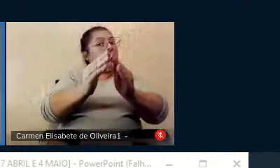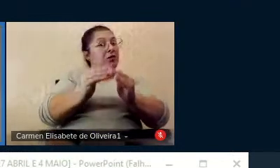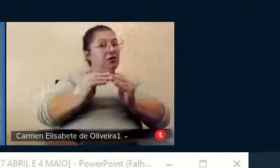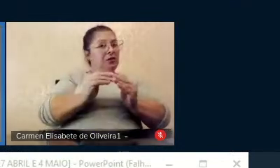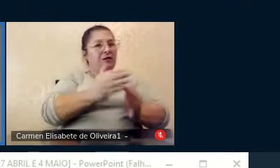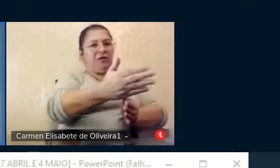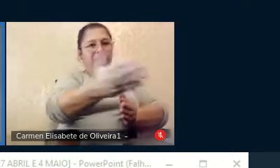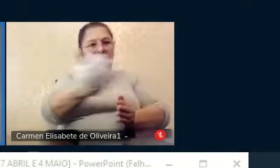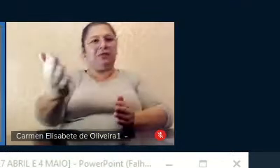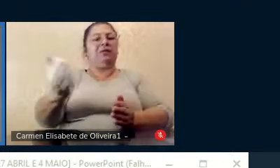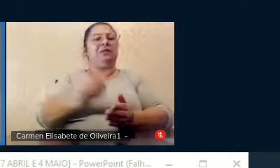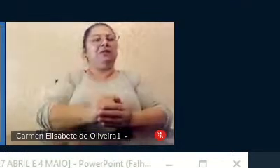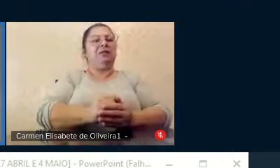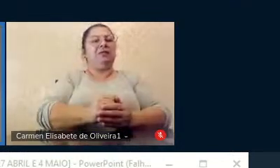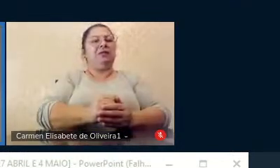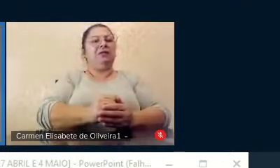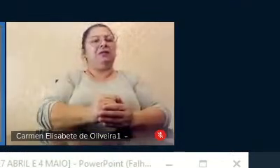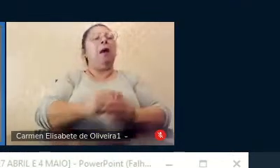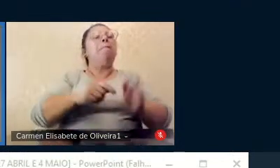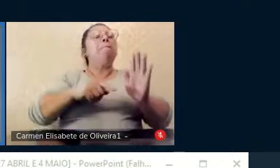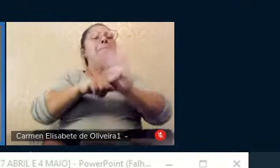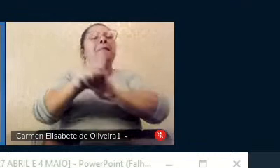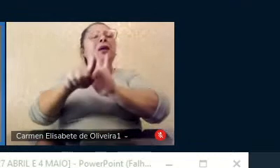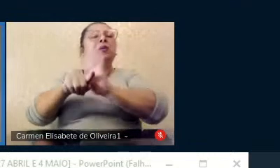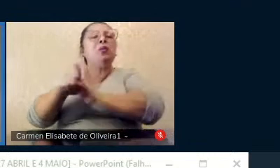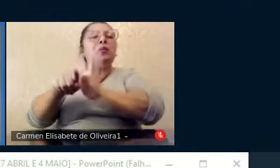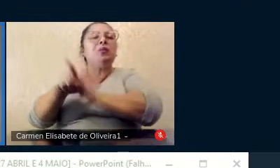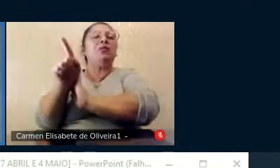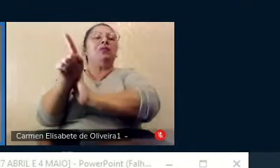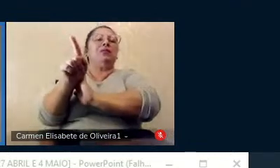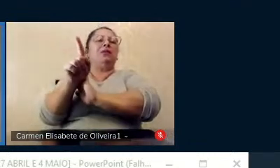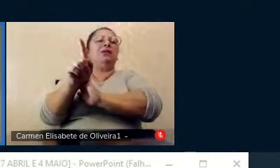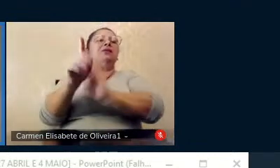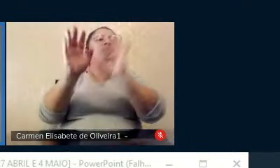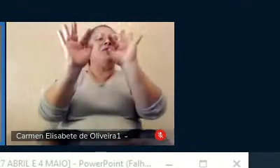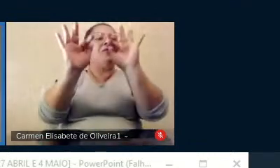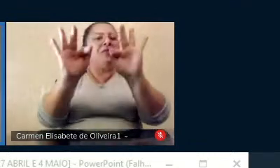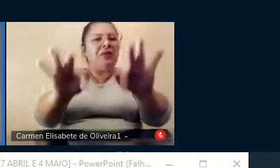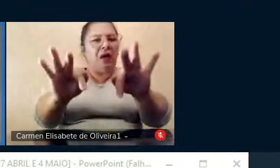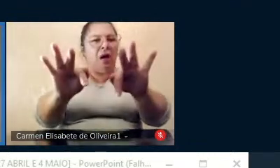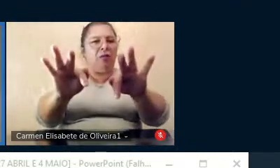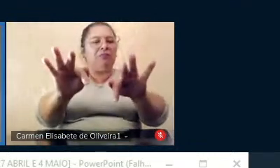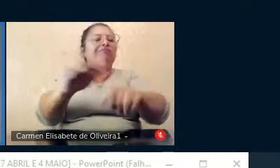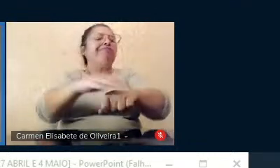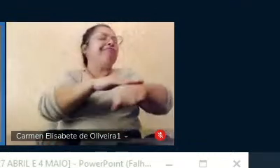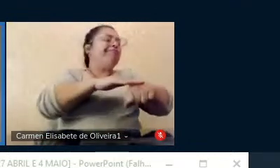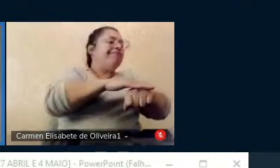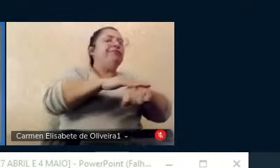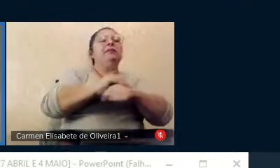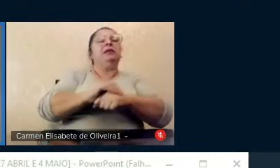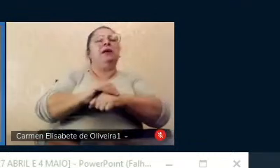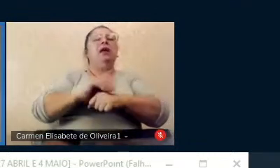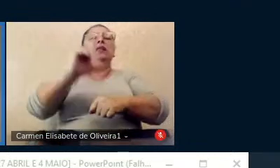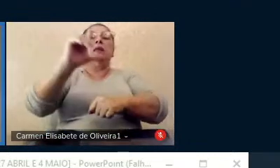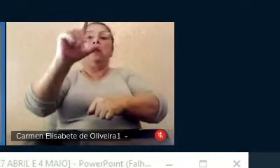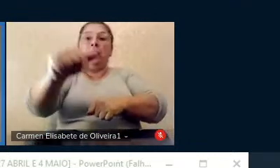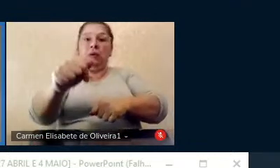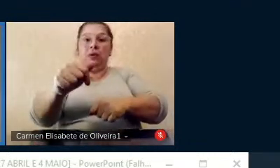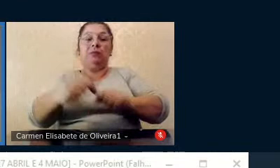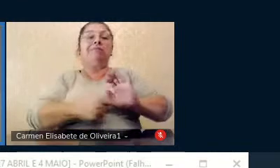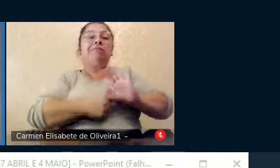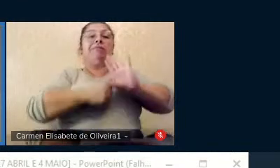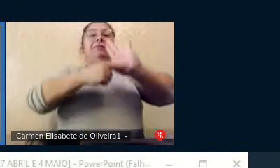assim, coloquem as perguntas do final dessa parte da fala, e depois, conforme for